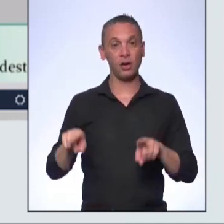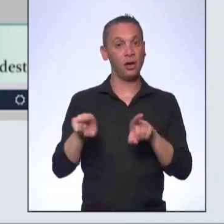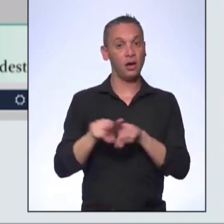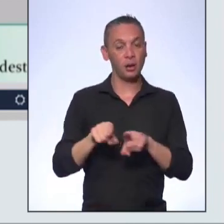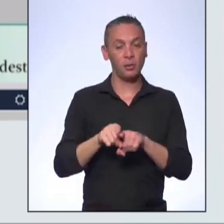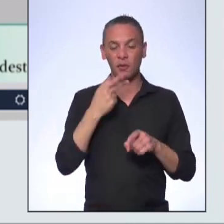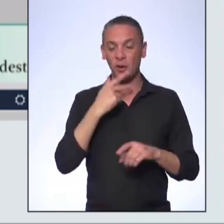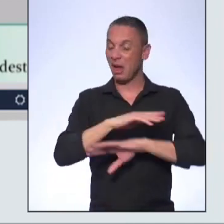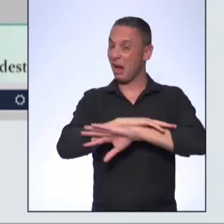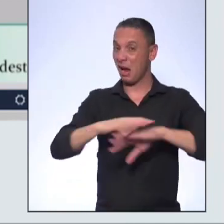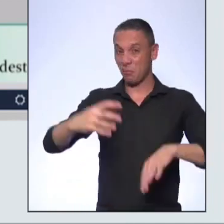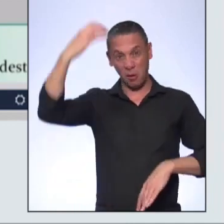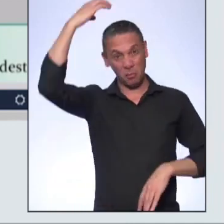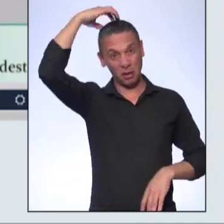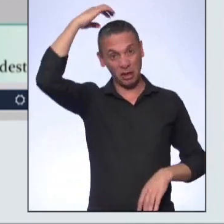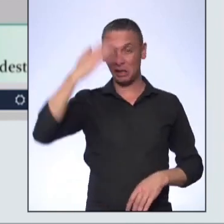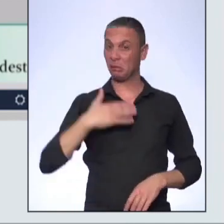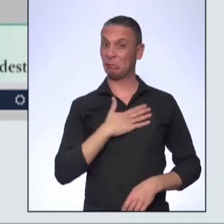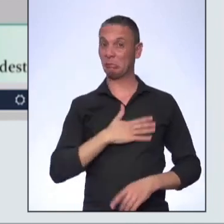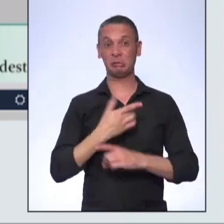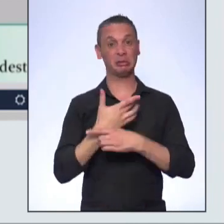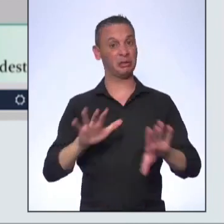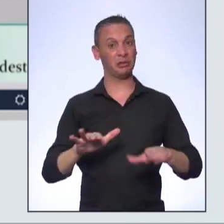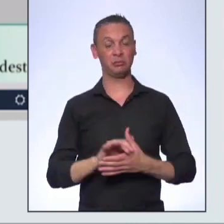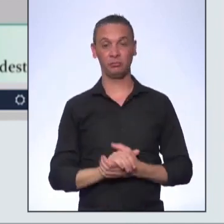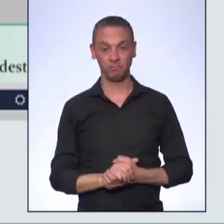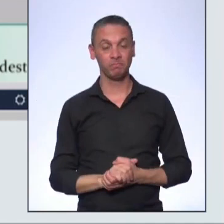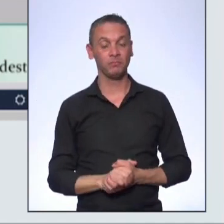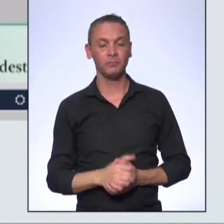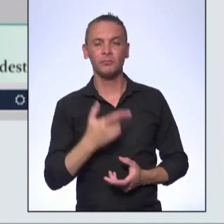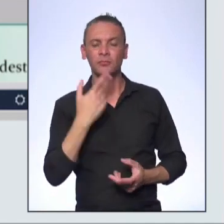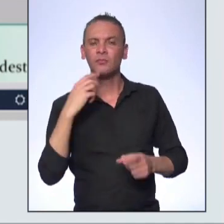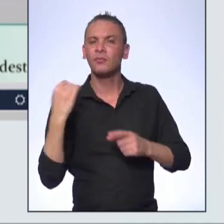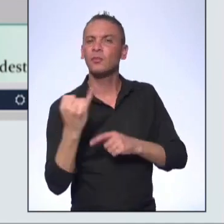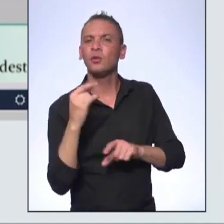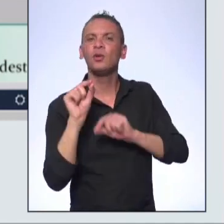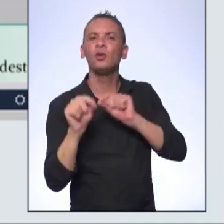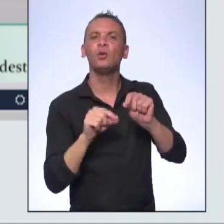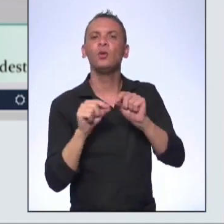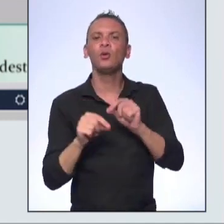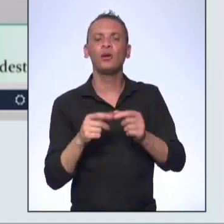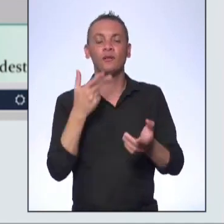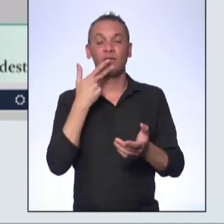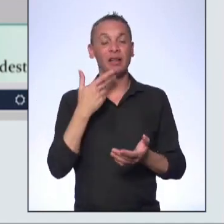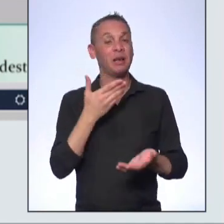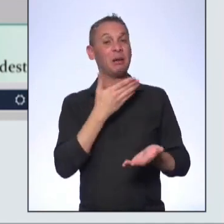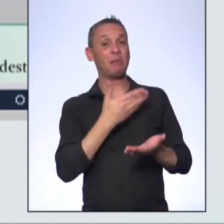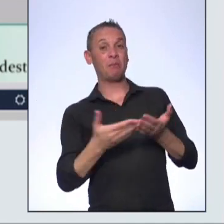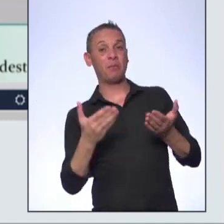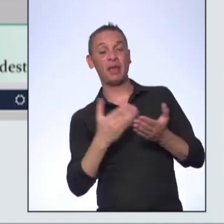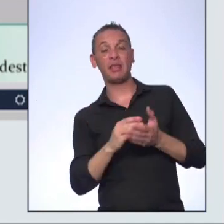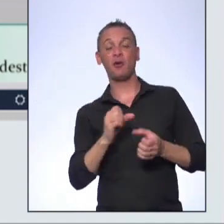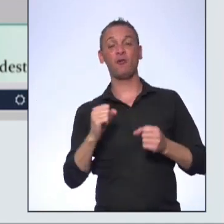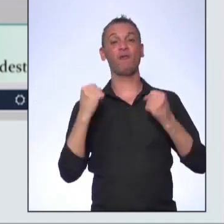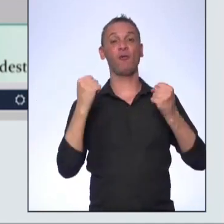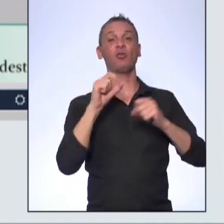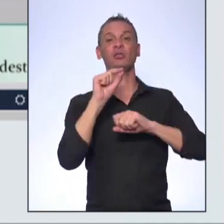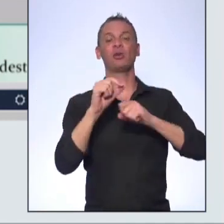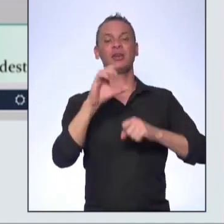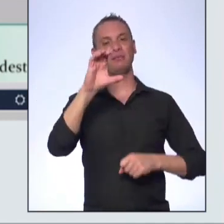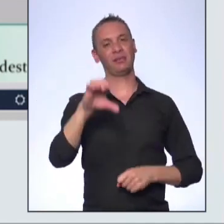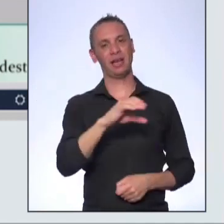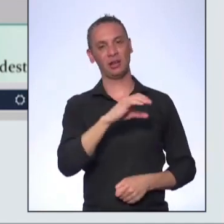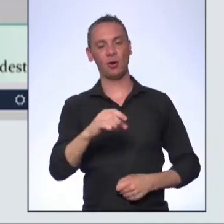fim da monarquia. Toda essa contrariedade tinha como elemento central a perda da influência da Igreja Católica na política